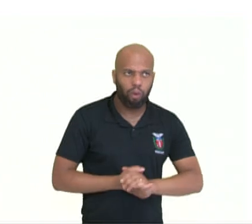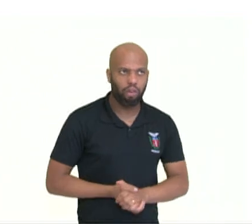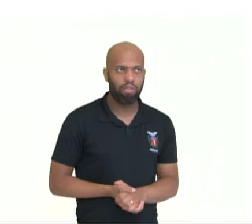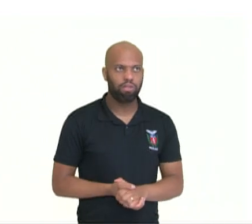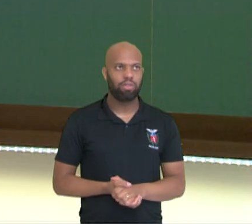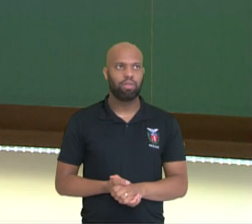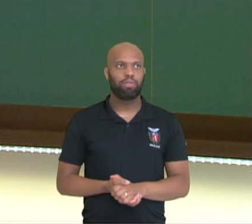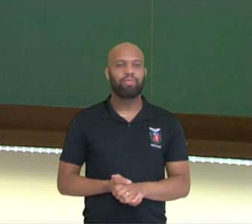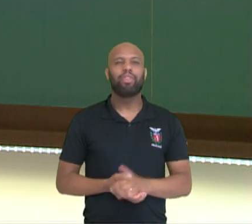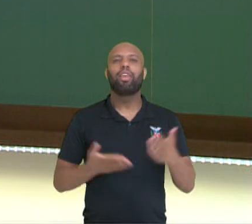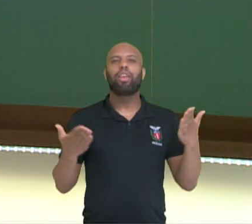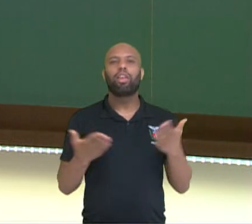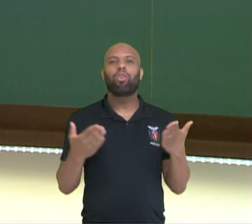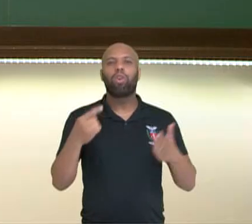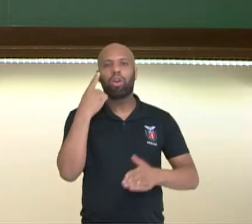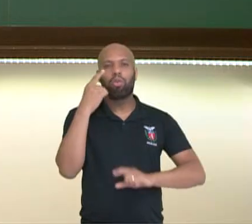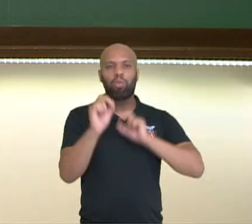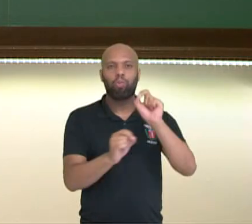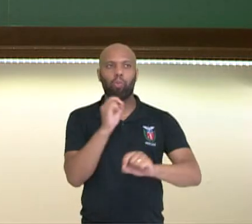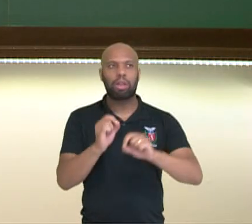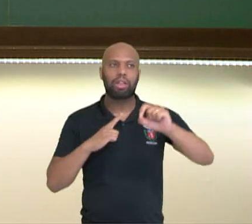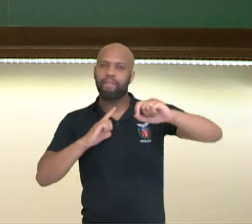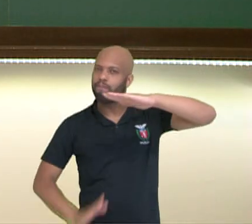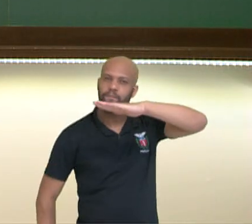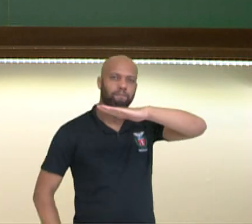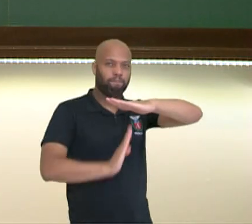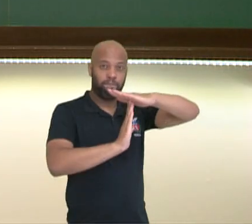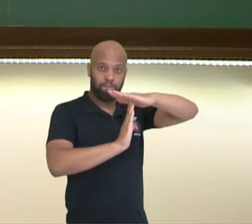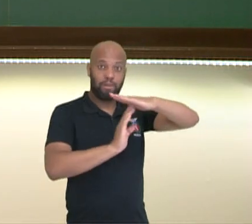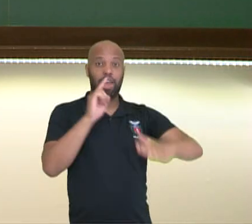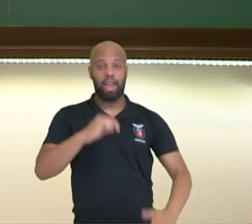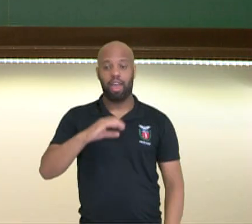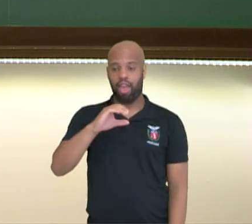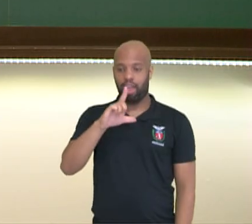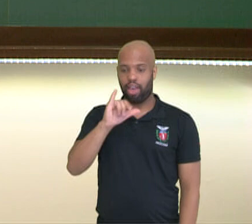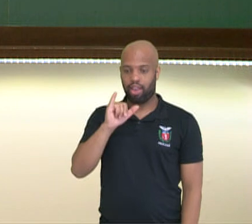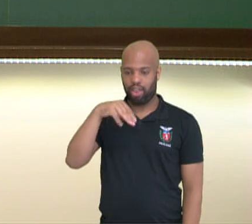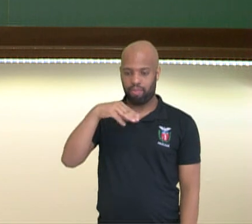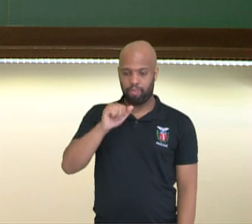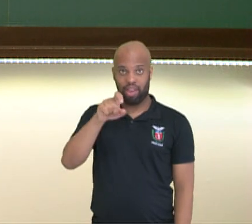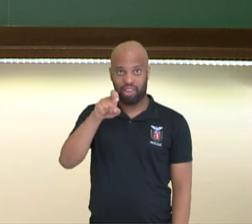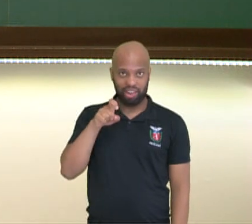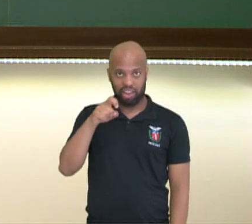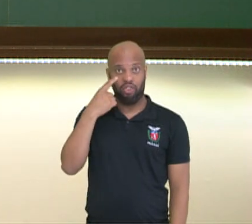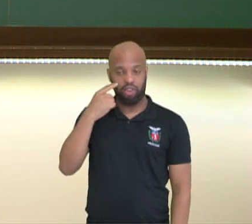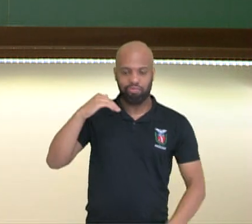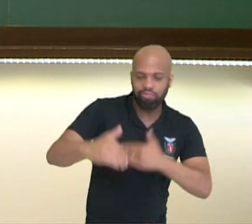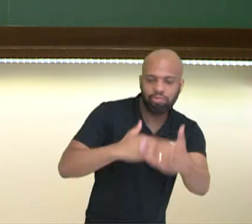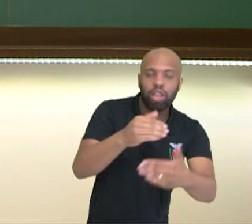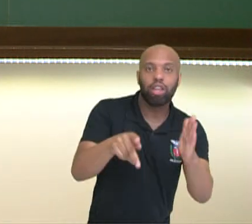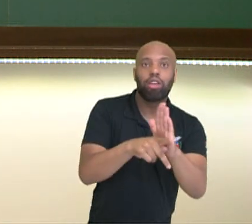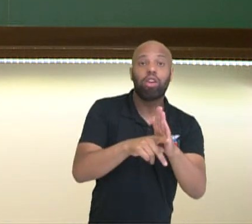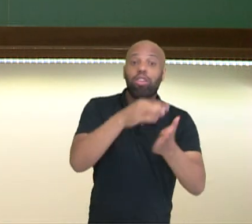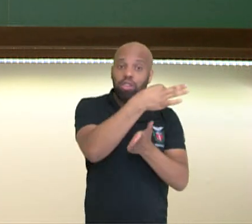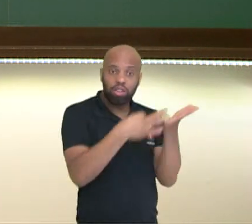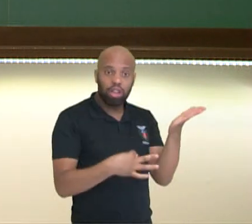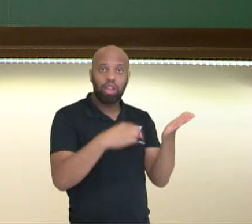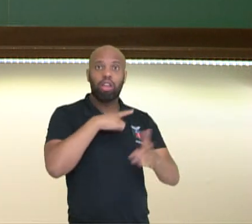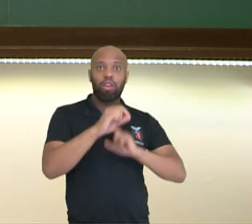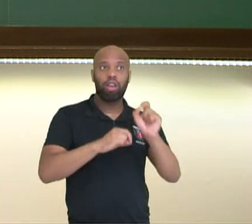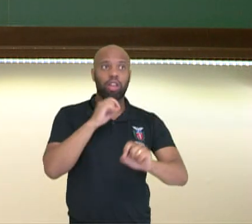como ajudante de cozinha. Morava num barraco. Barraco, uma brincadeira aqui.